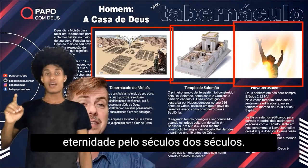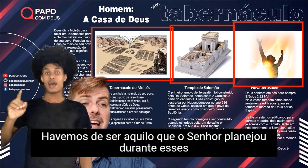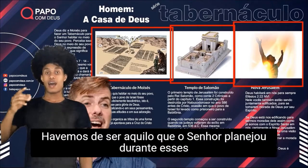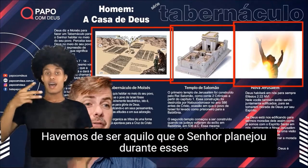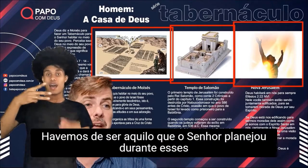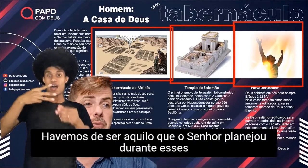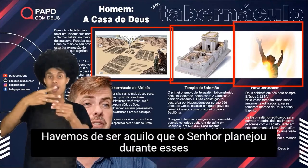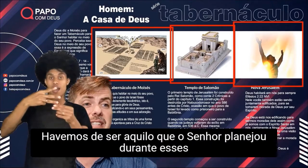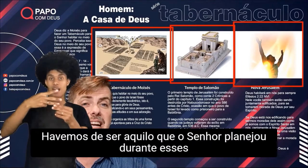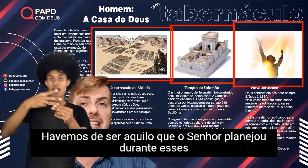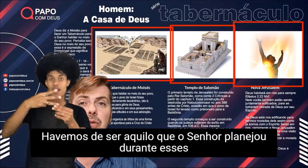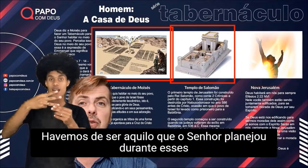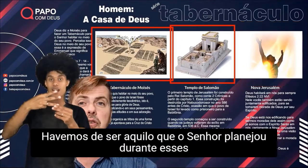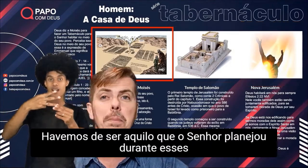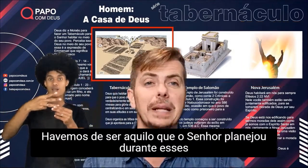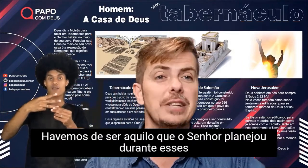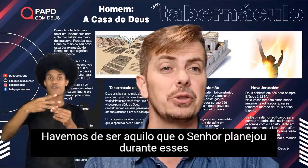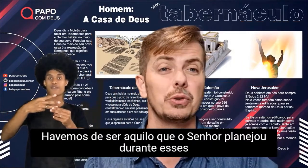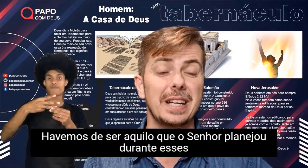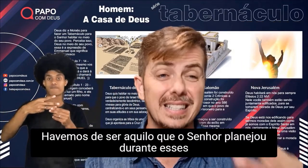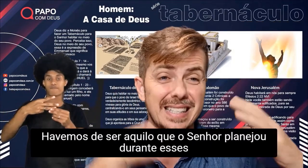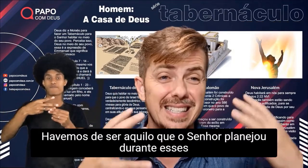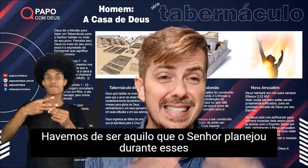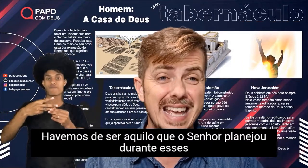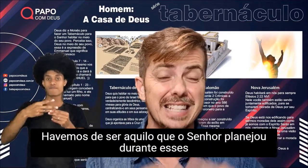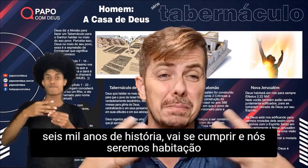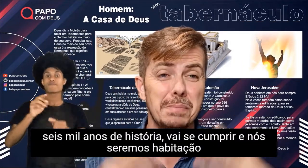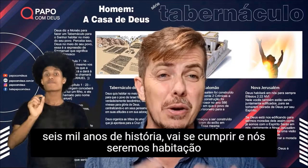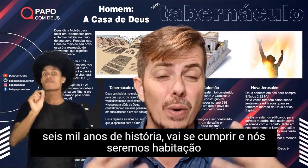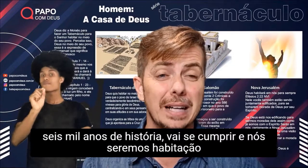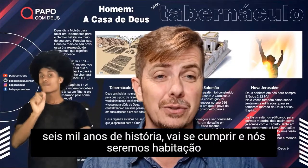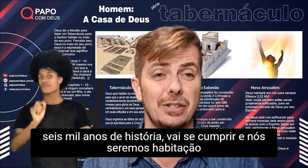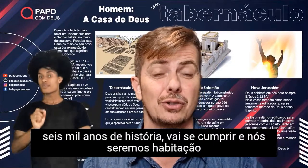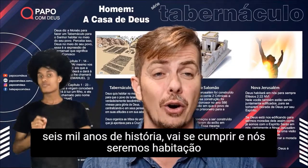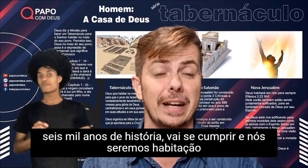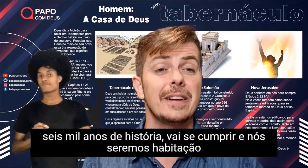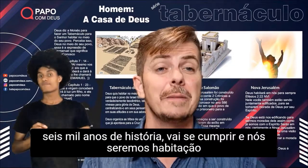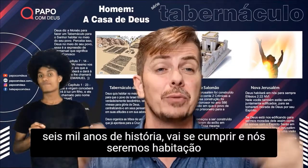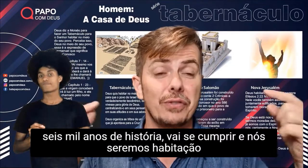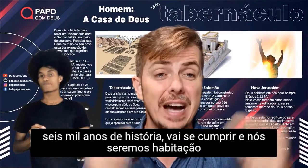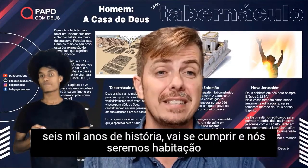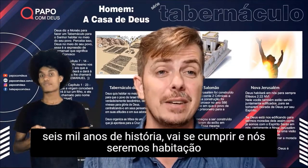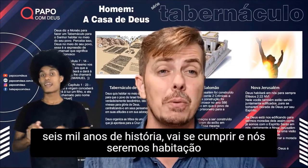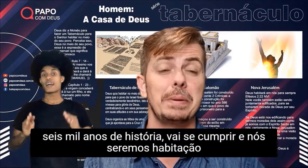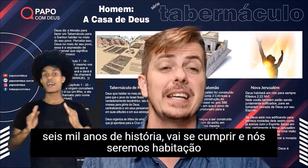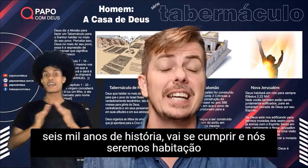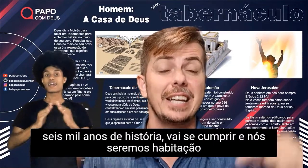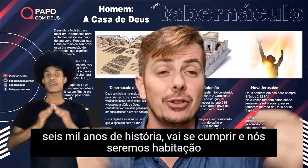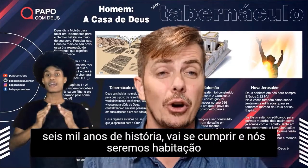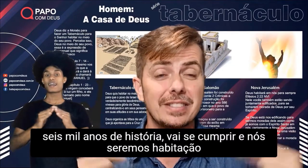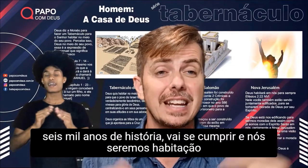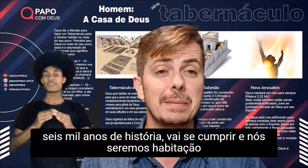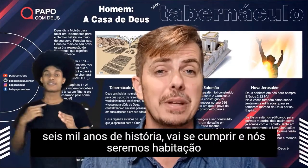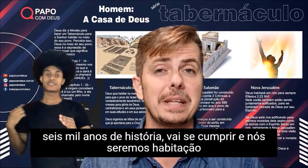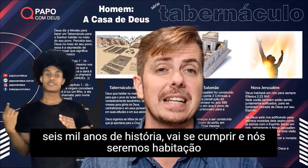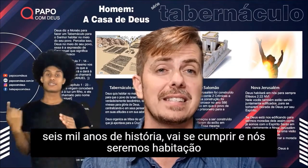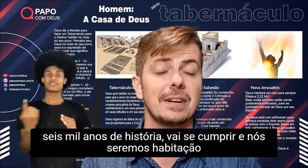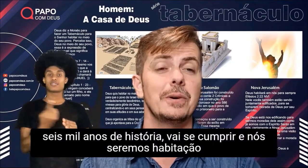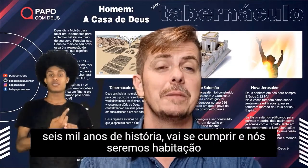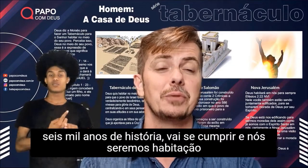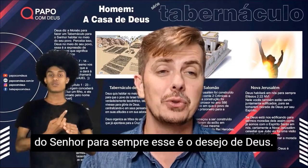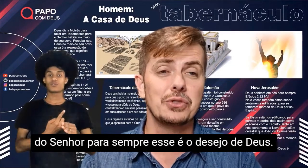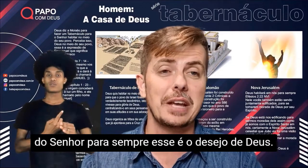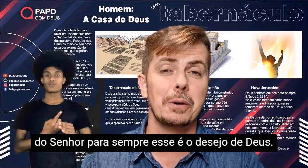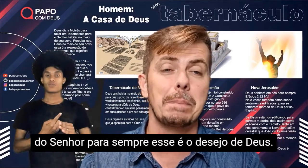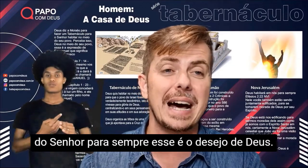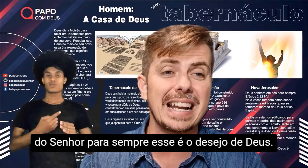dos séculos. Havemos de ser aquilo que o Senhor planejou durante esses 6.000 anos de história. Vai se cumprir e nós seremos a